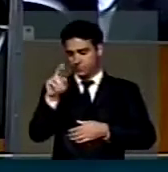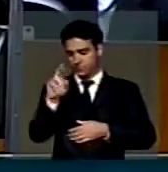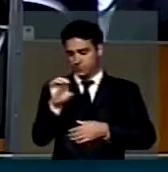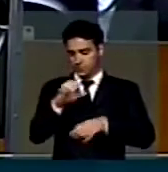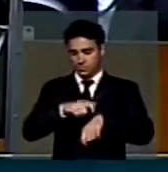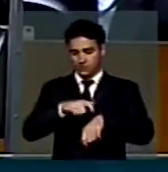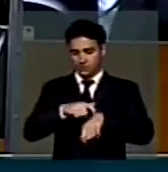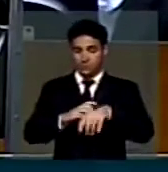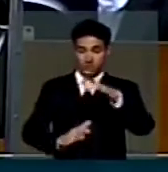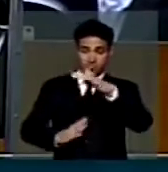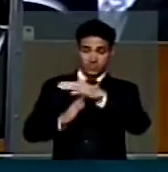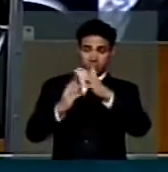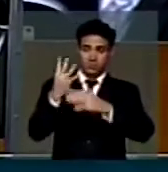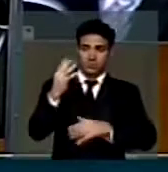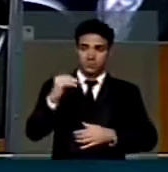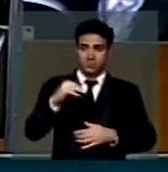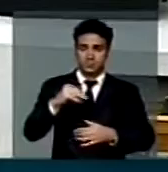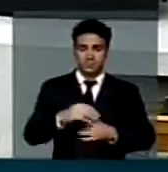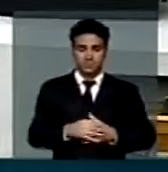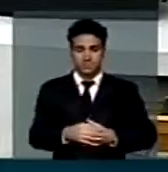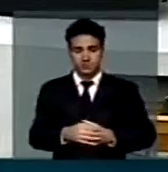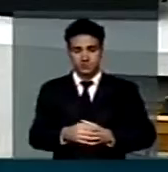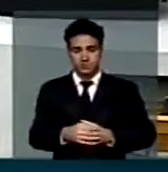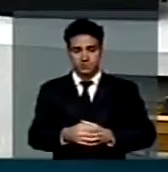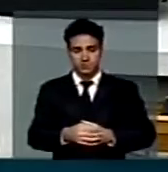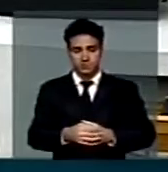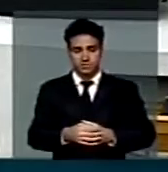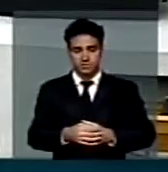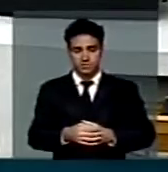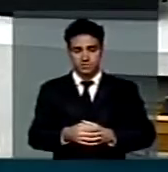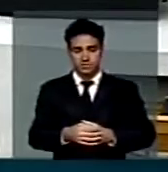Disporado em até 4 minutos.